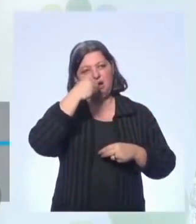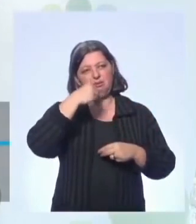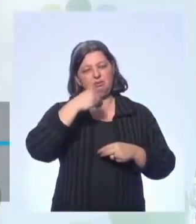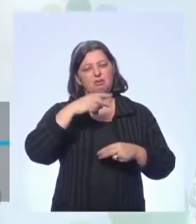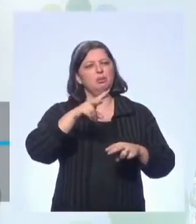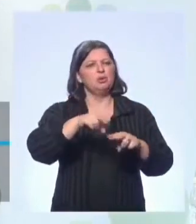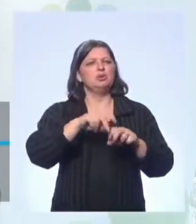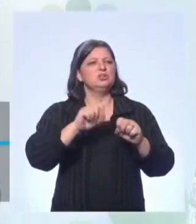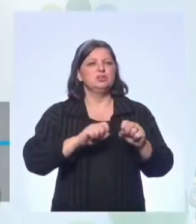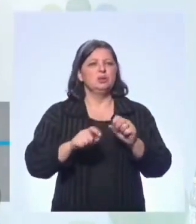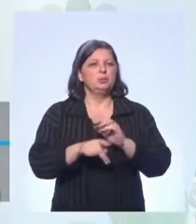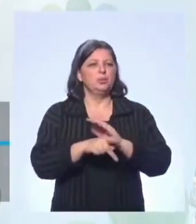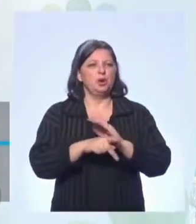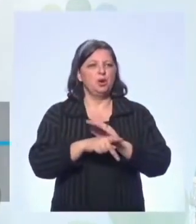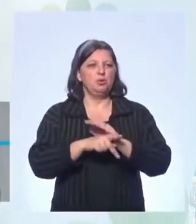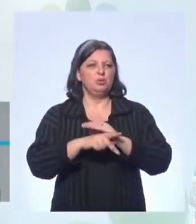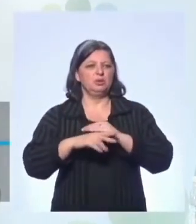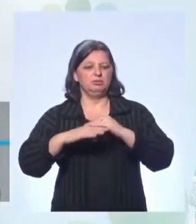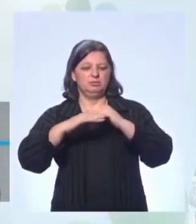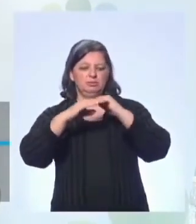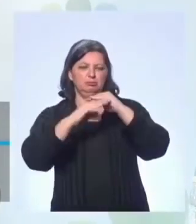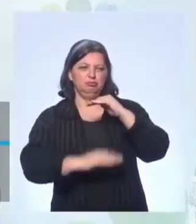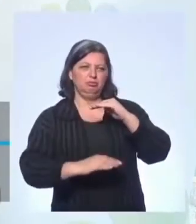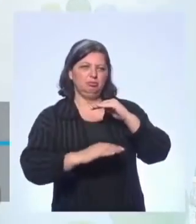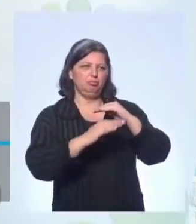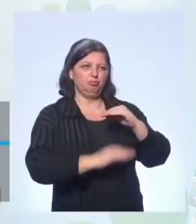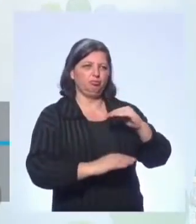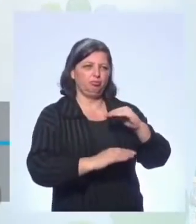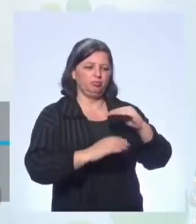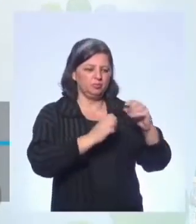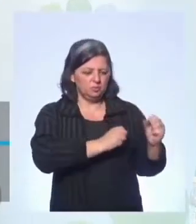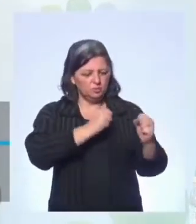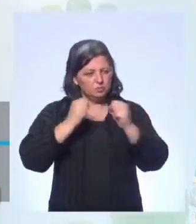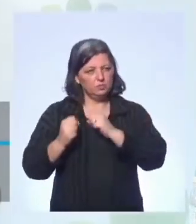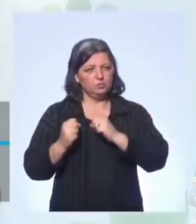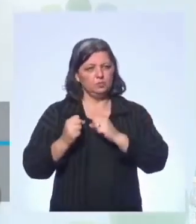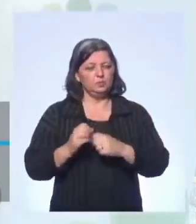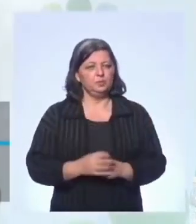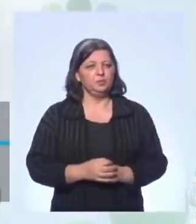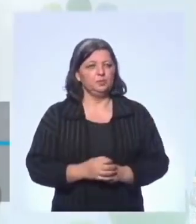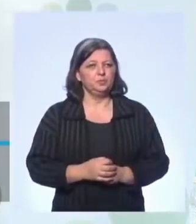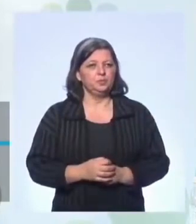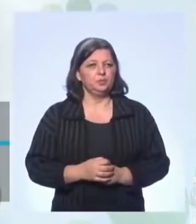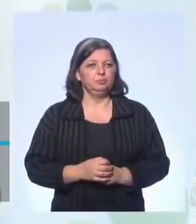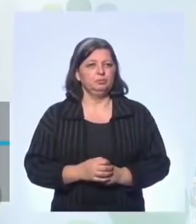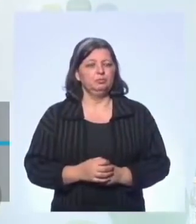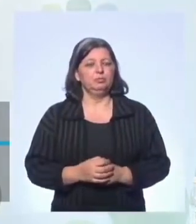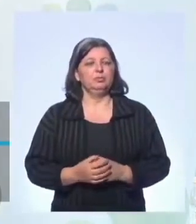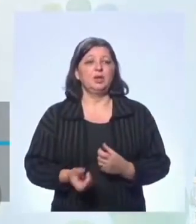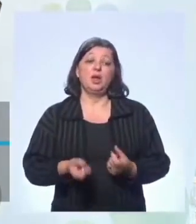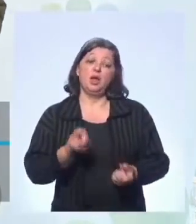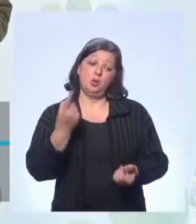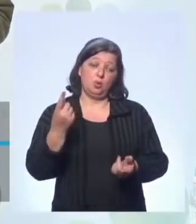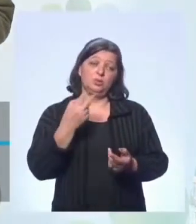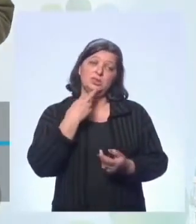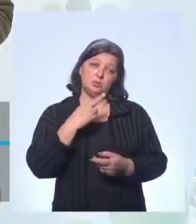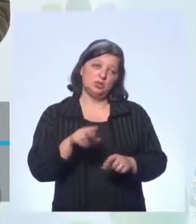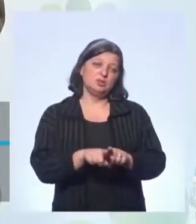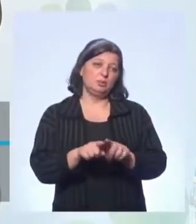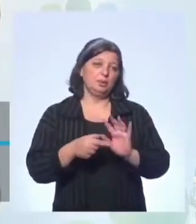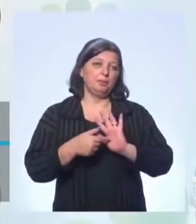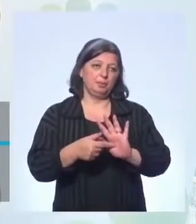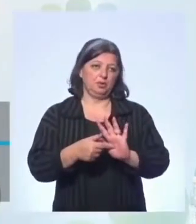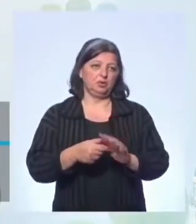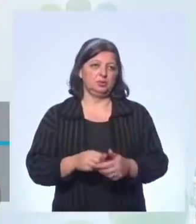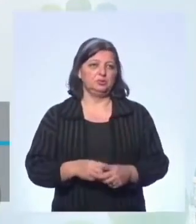Uma espécie de dominação do mais forte sobre o mais fraco. Mas algumas respostas também